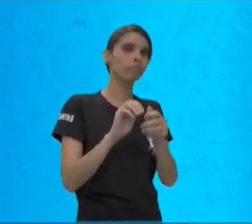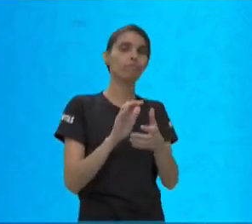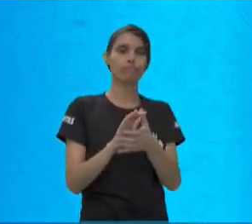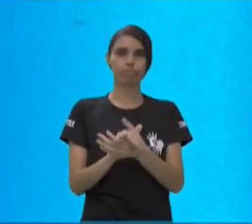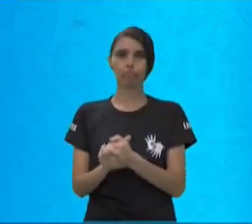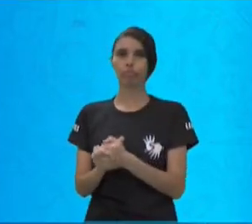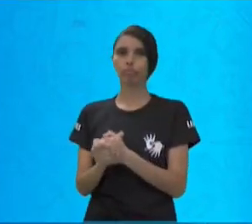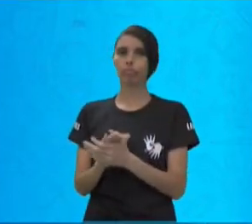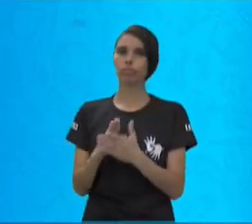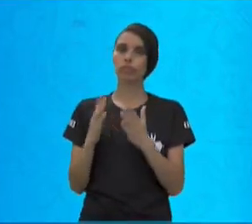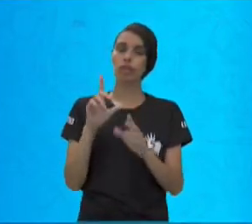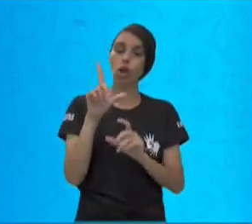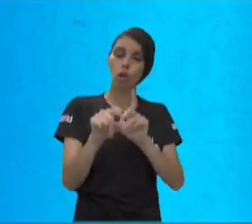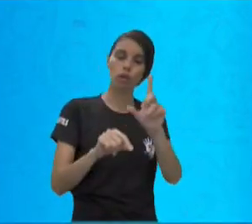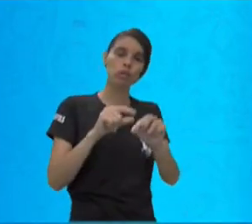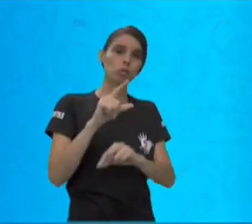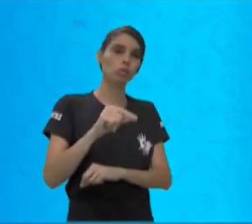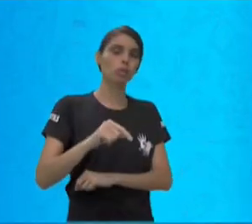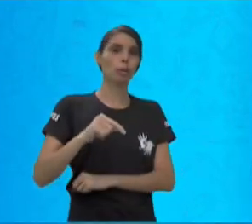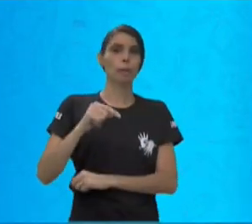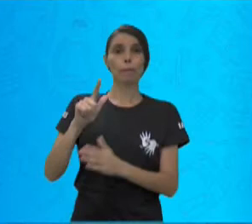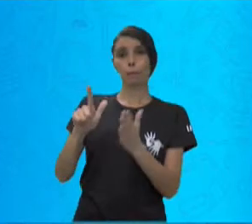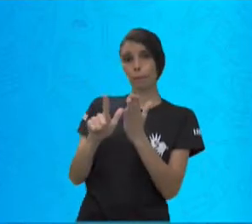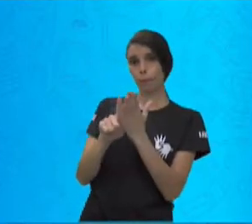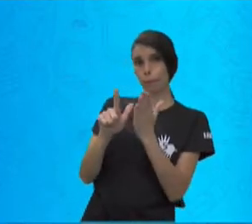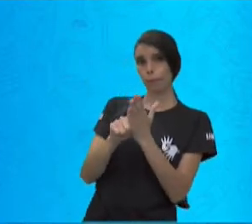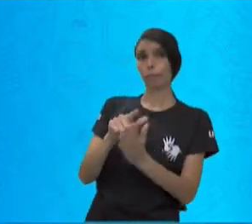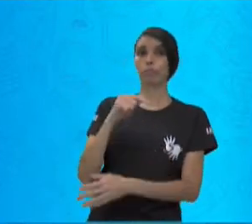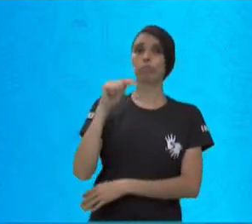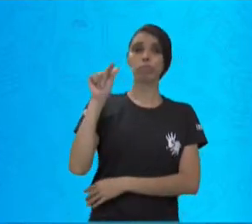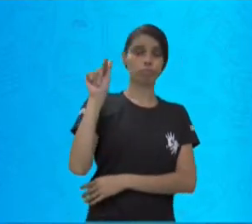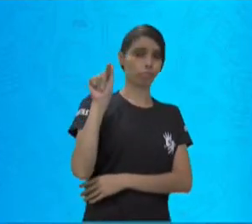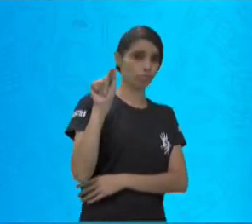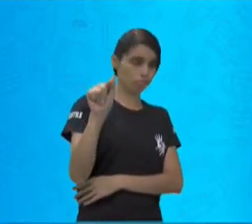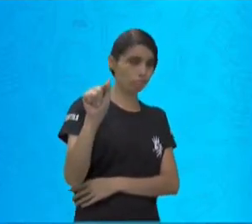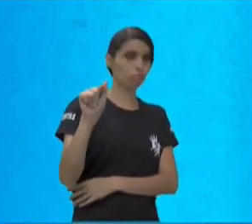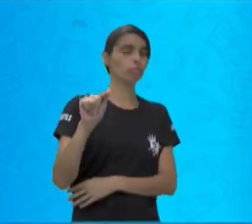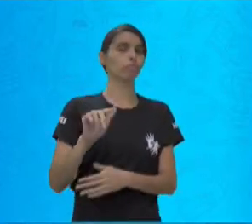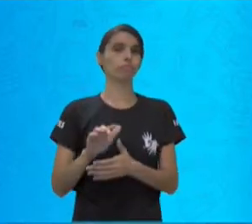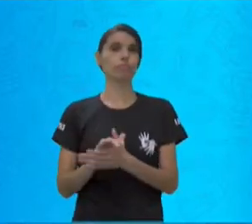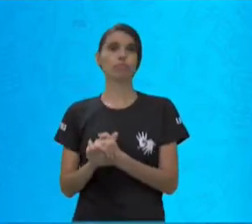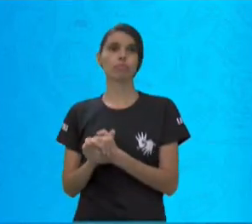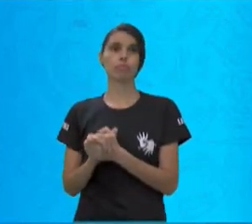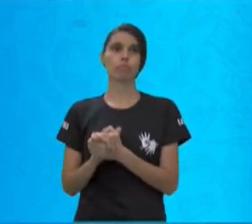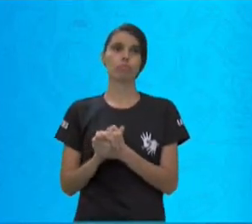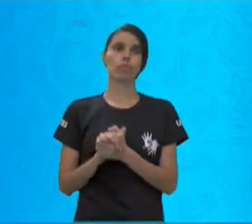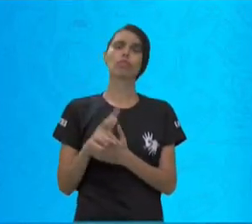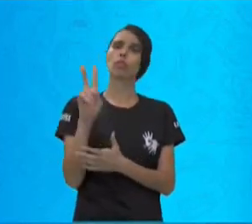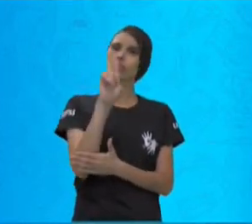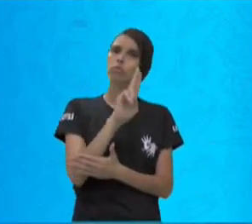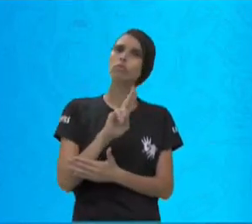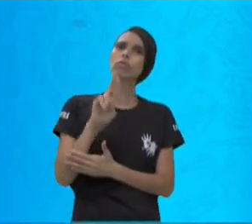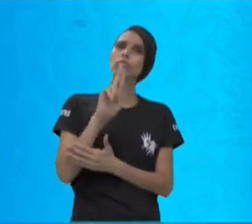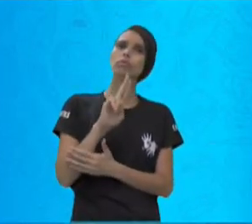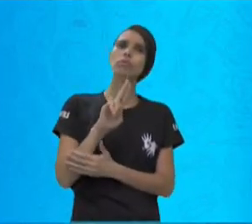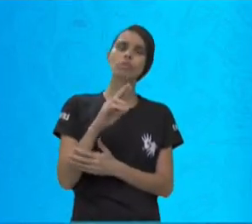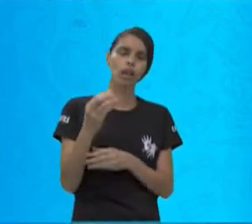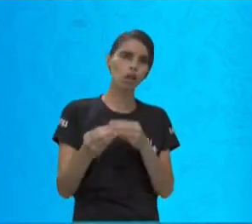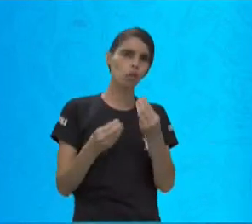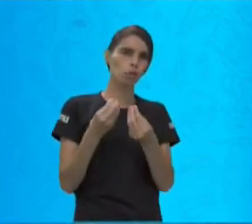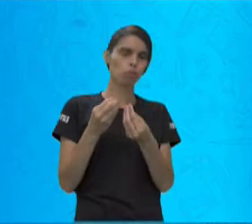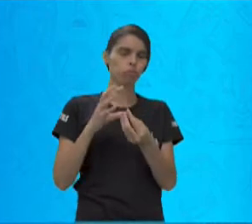eu separei aqui sete folhas de revista e com essas folhas a gente vai